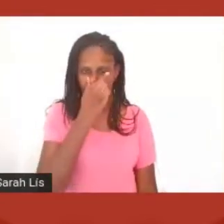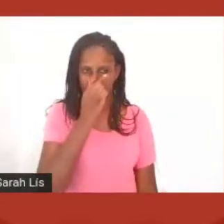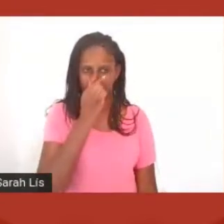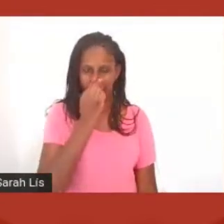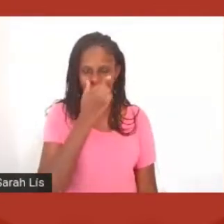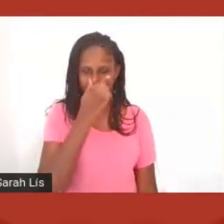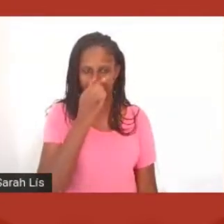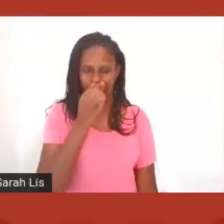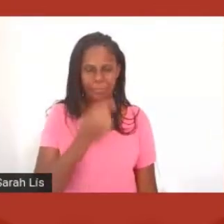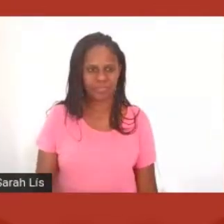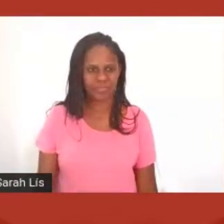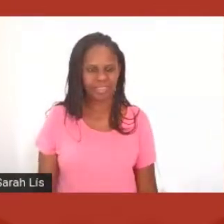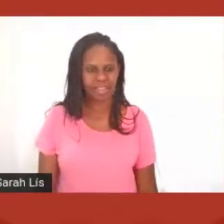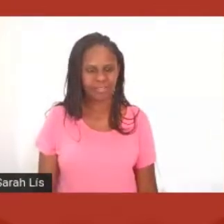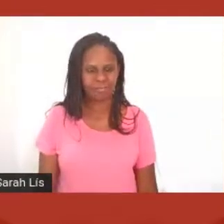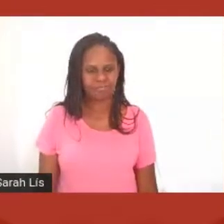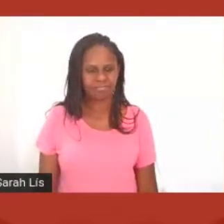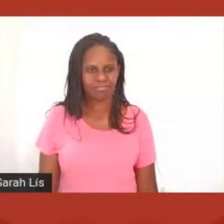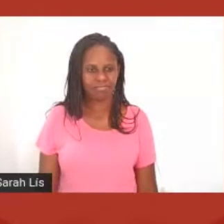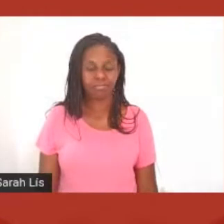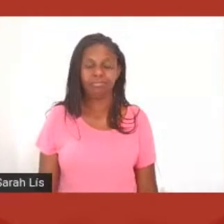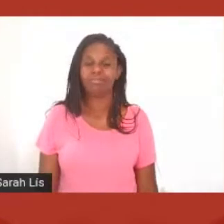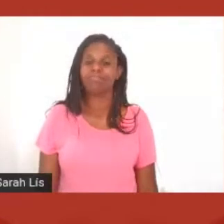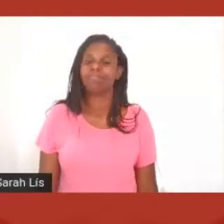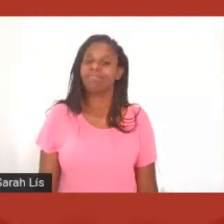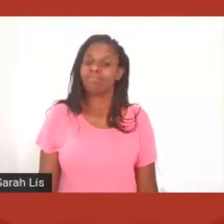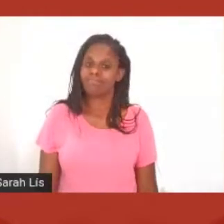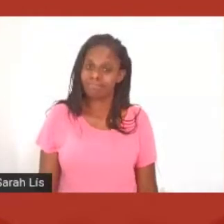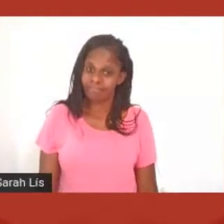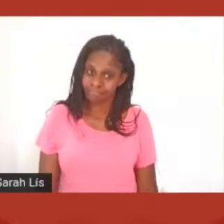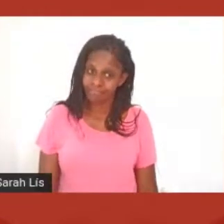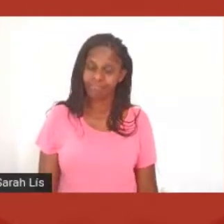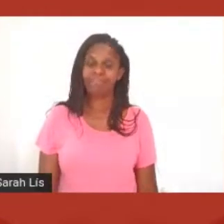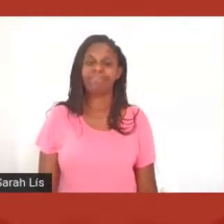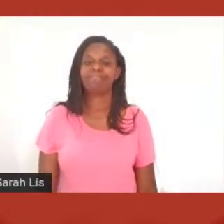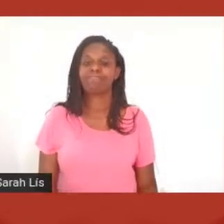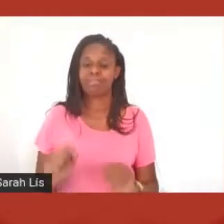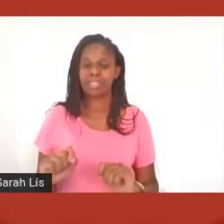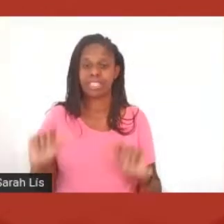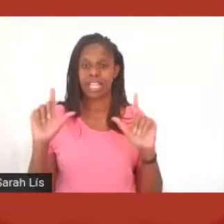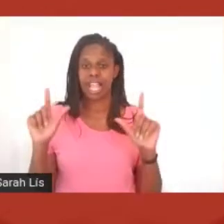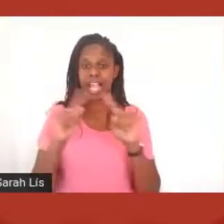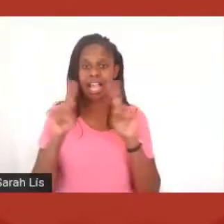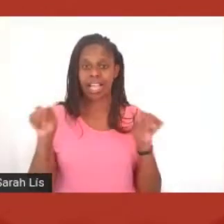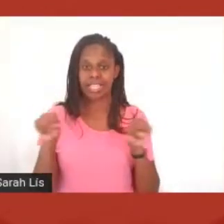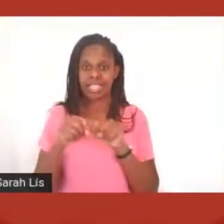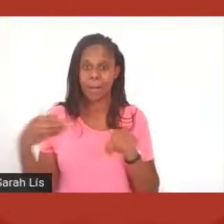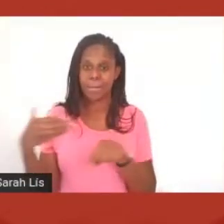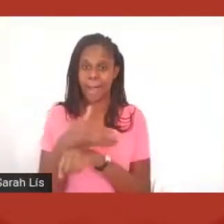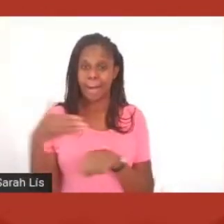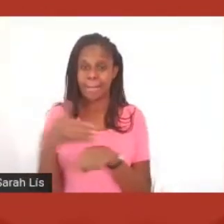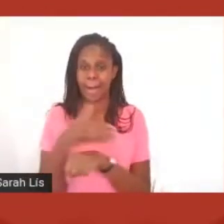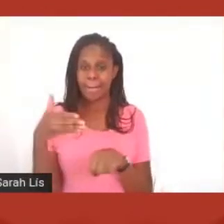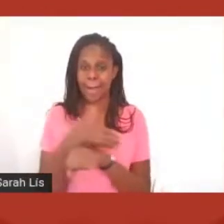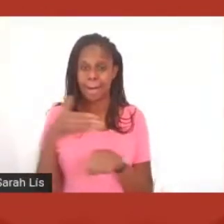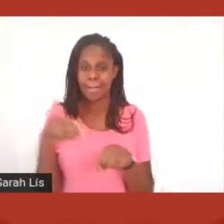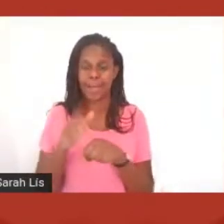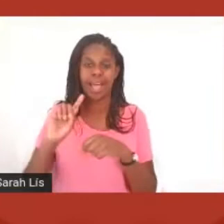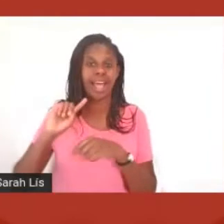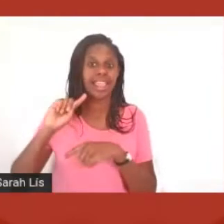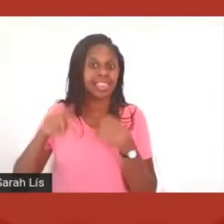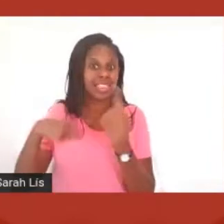Olha, como entraram pessoas aqui, participantes, depois que a gente